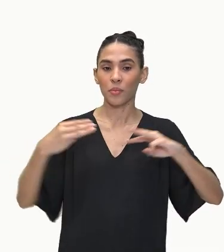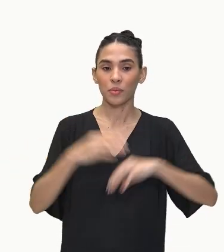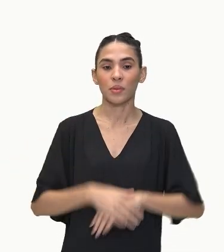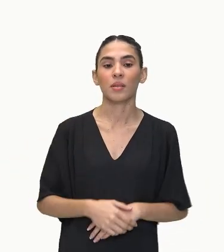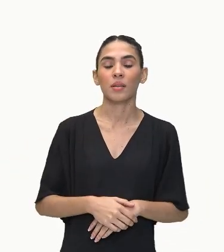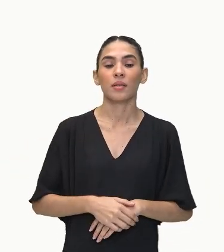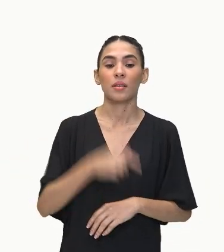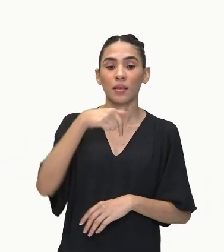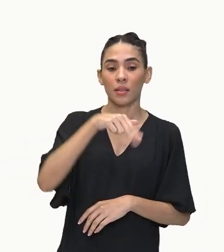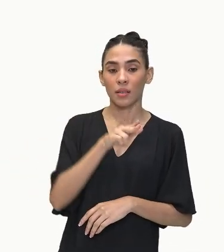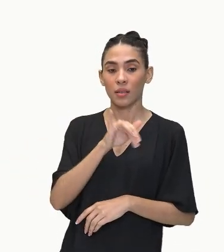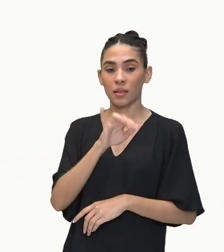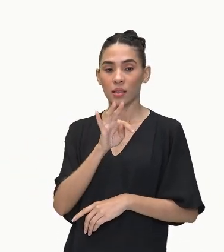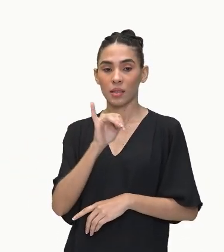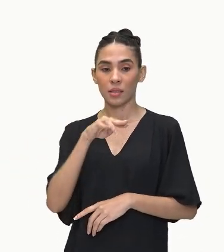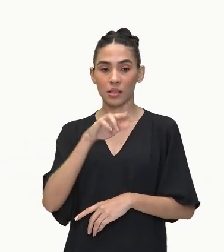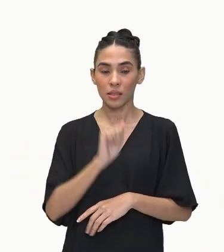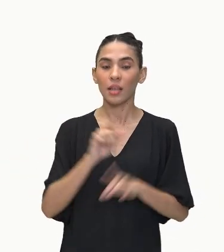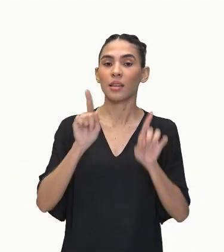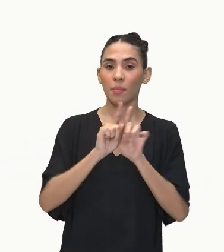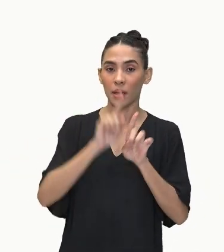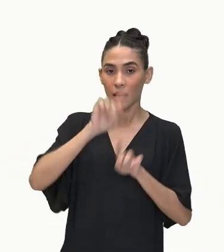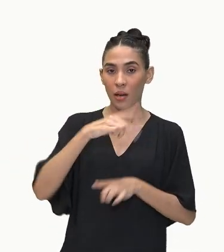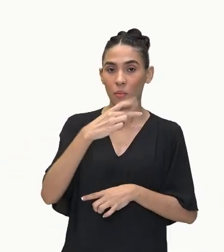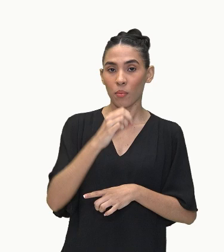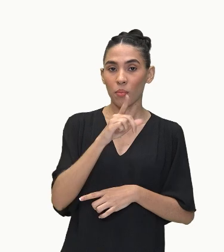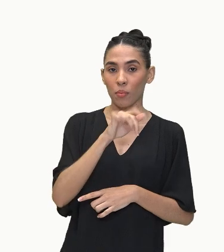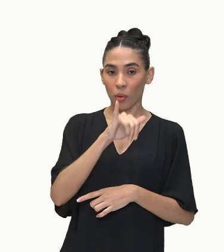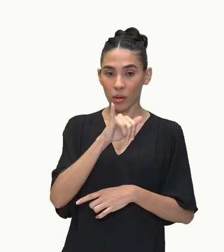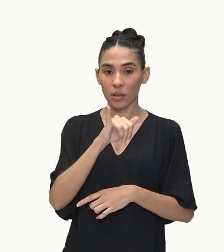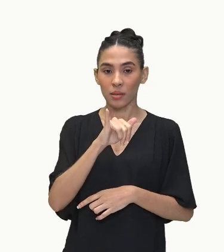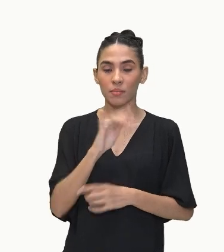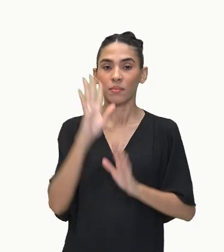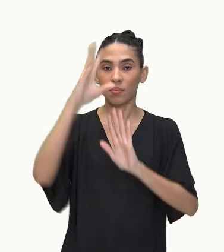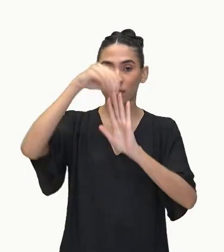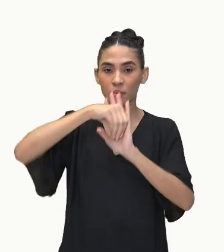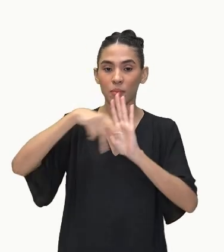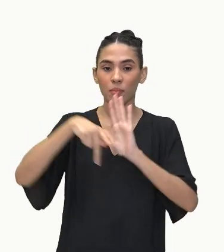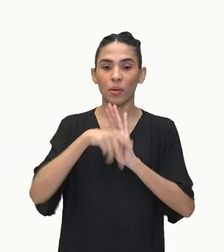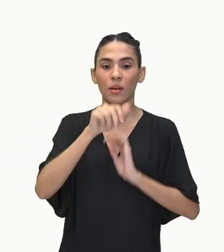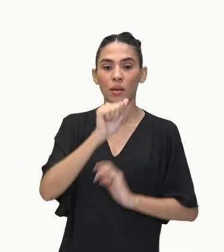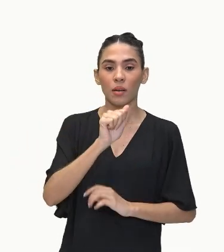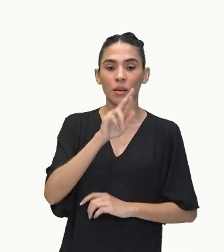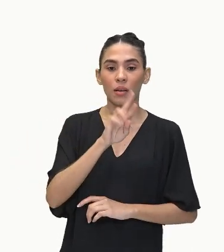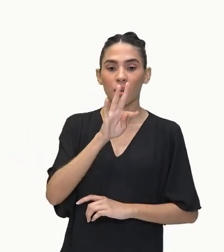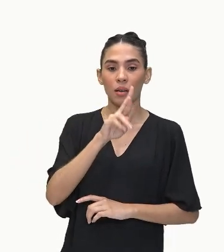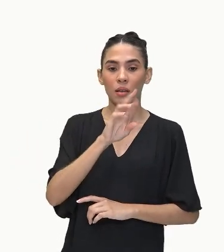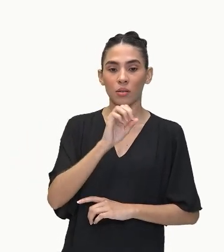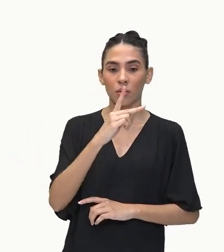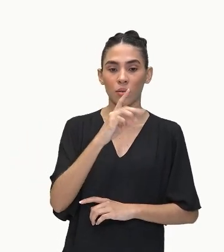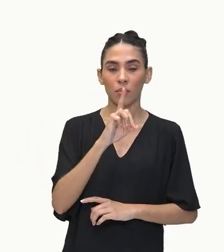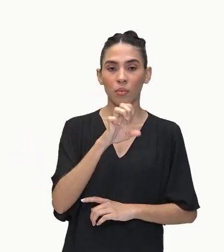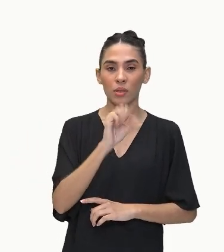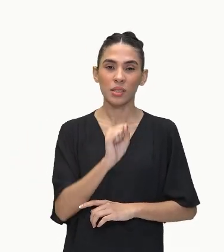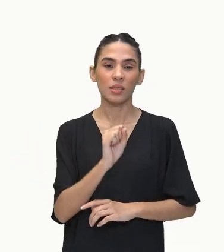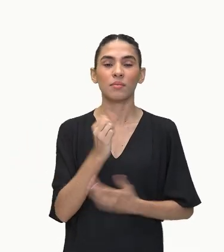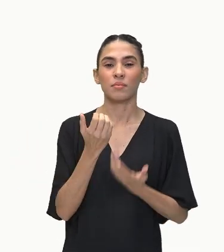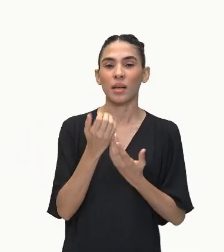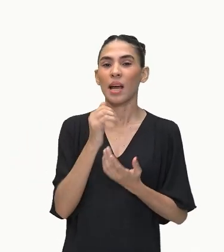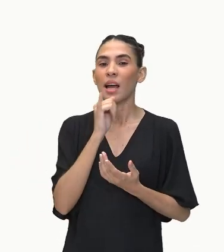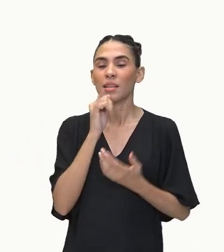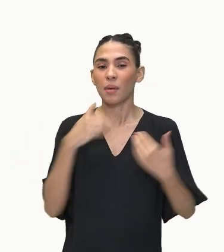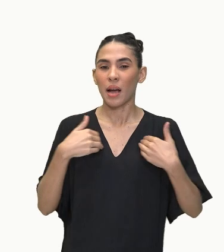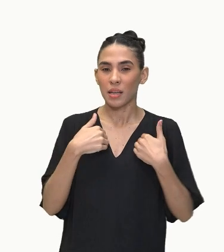quitina também é um polissacarídeo que está presente nos artrópodes e alguns animais, aqueles bichinhos